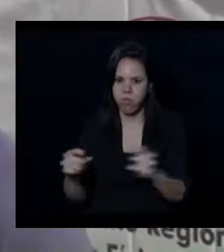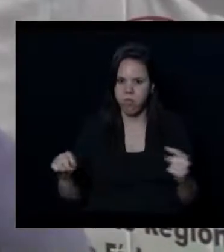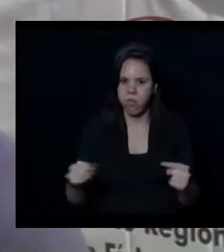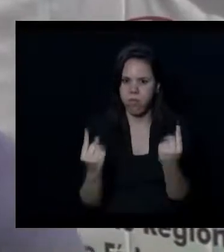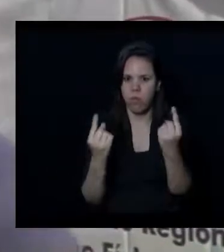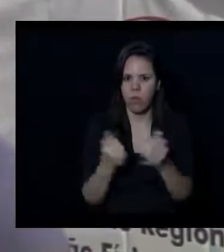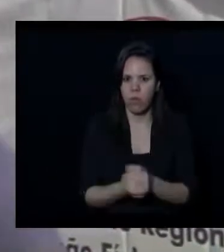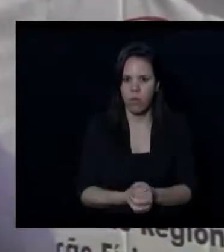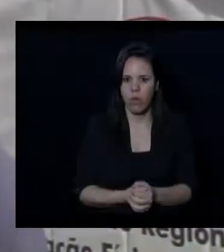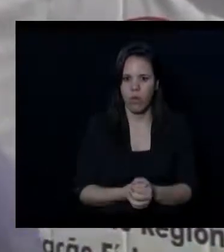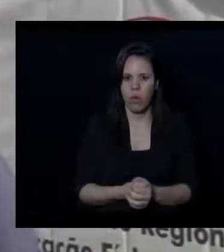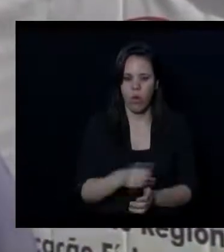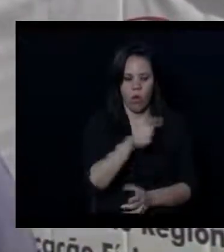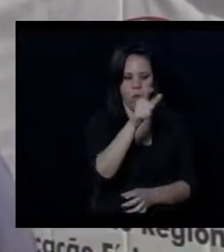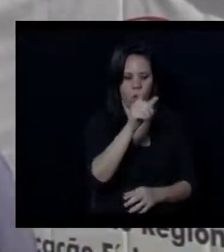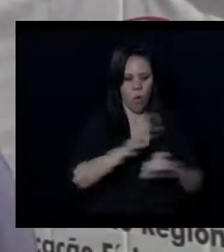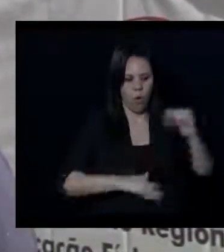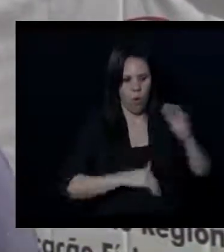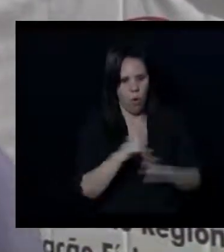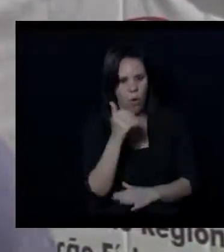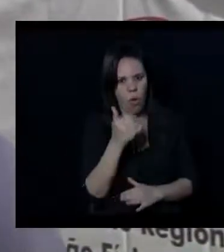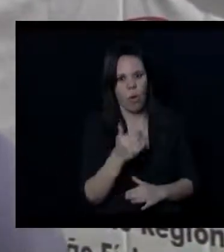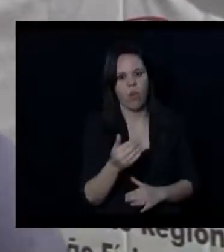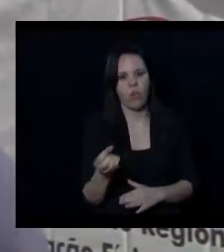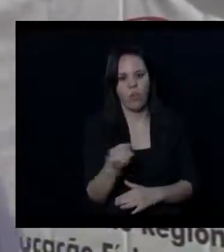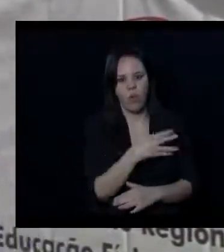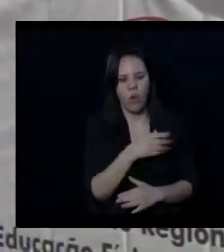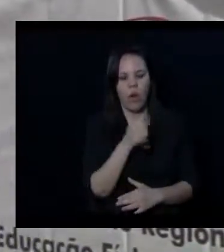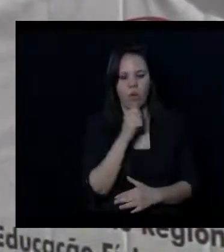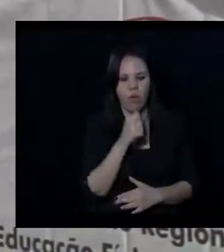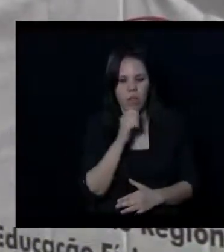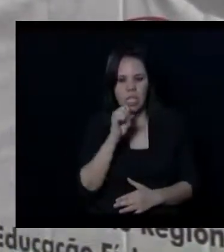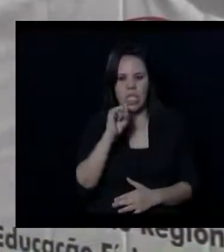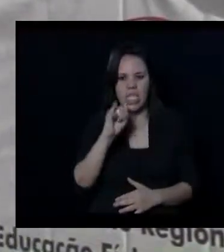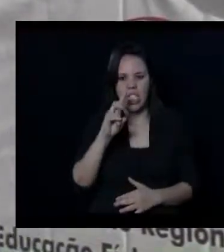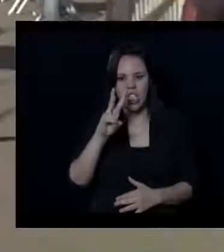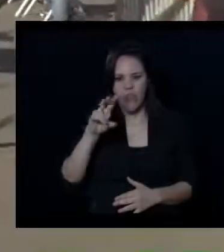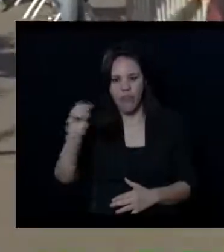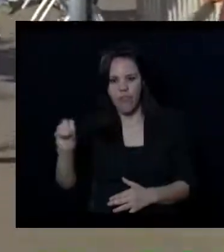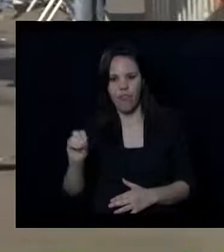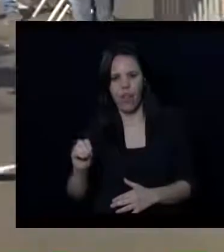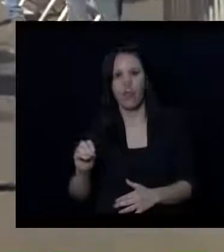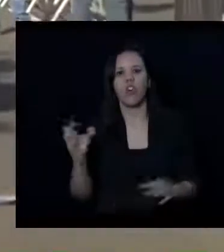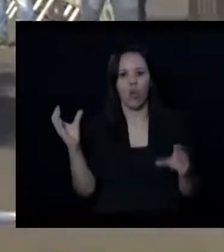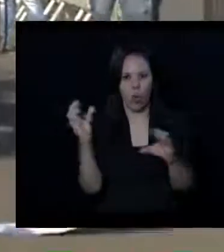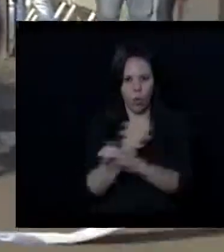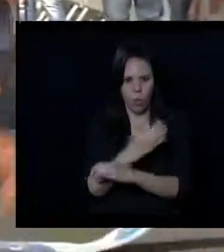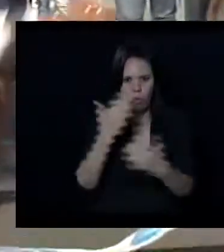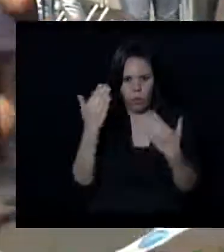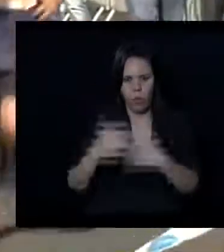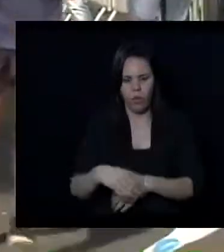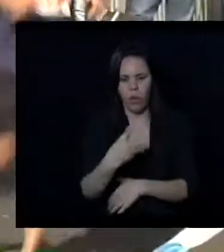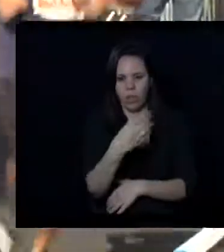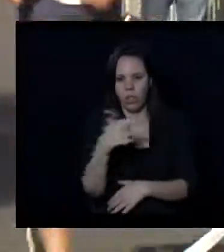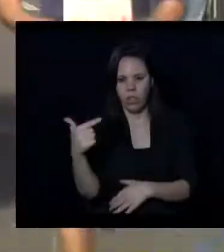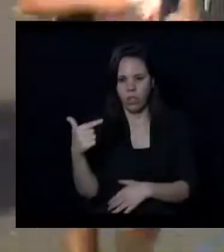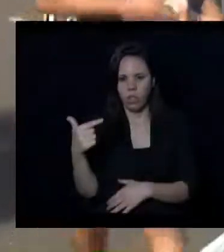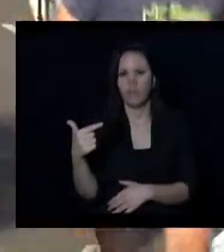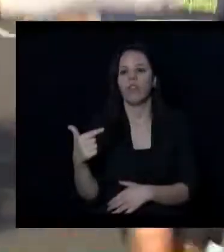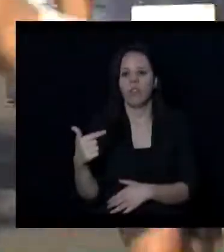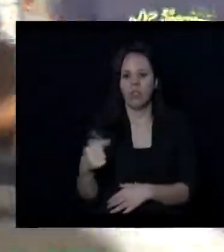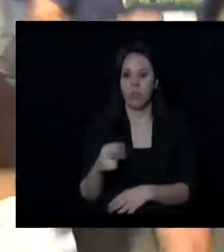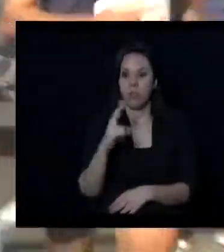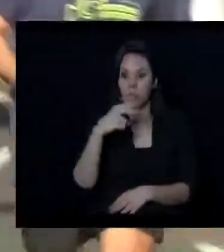desafiadoras, o maratonista amador Silvano Pinto completou a prova dos 42 quilômetros em 2 horas e